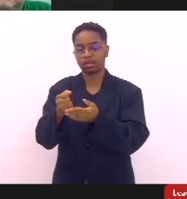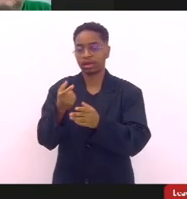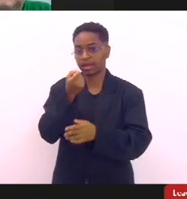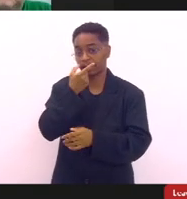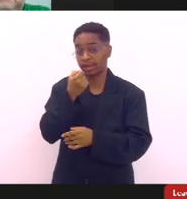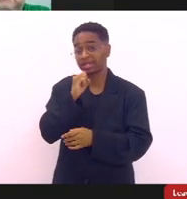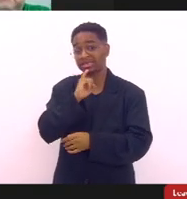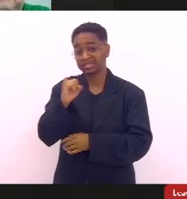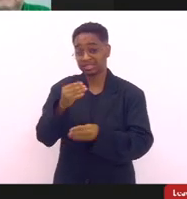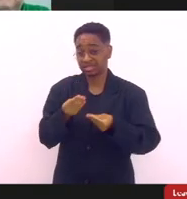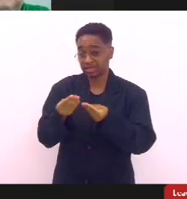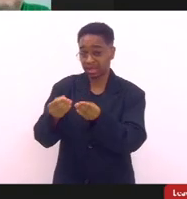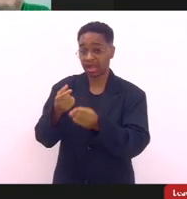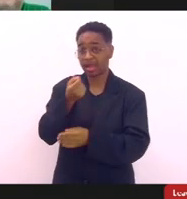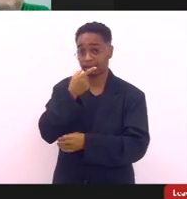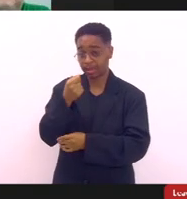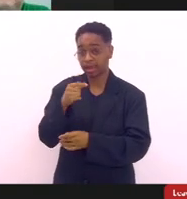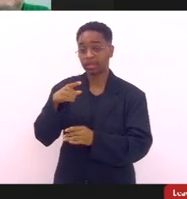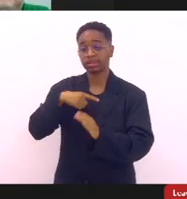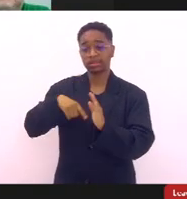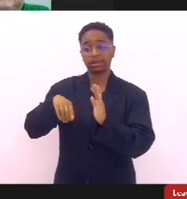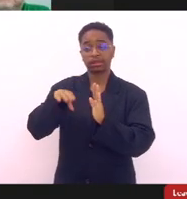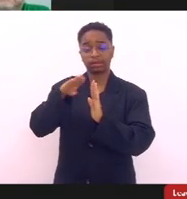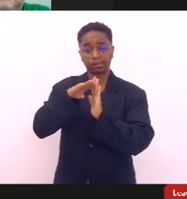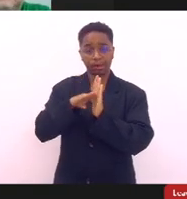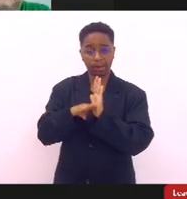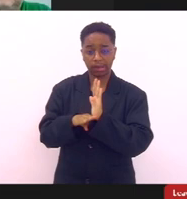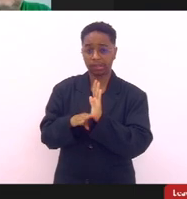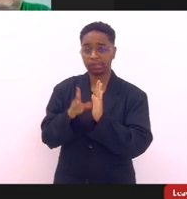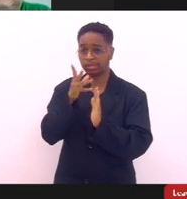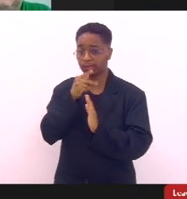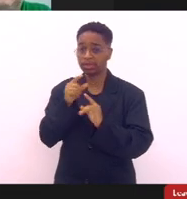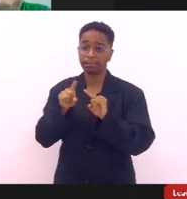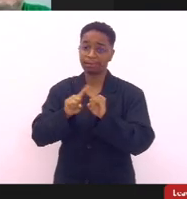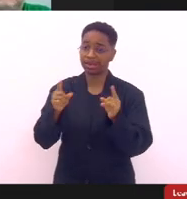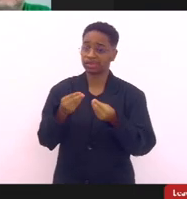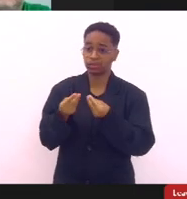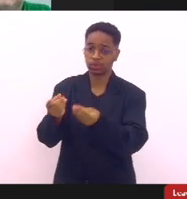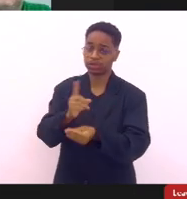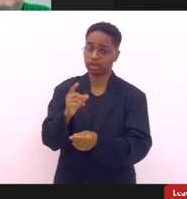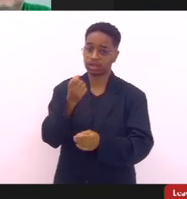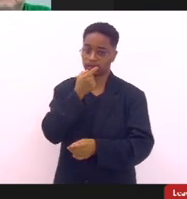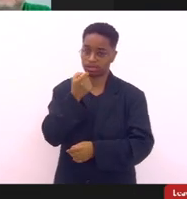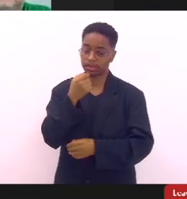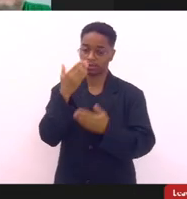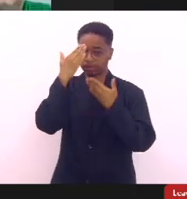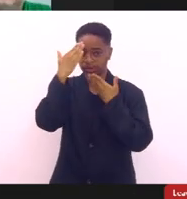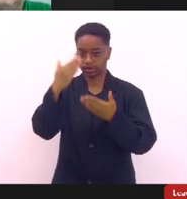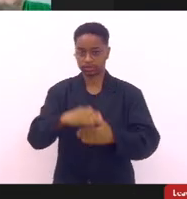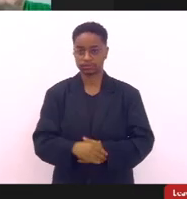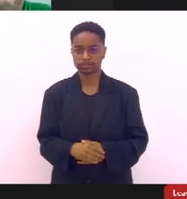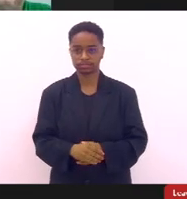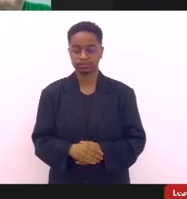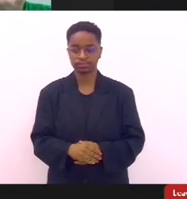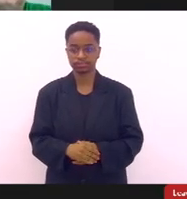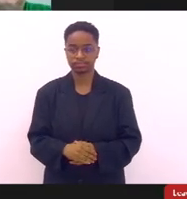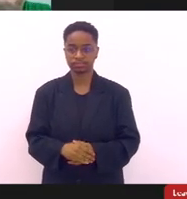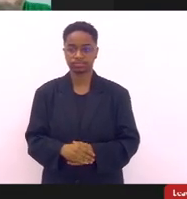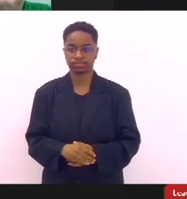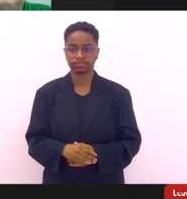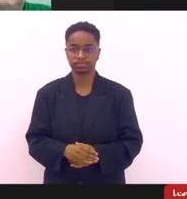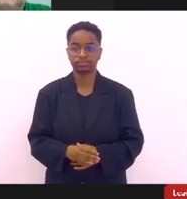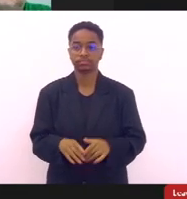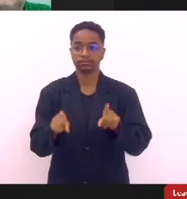uma burocracia e o remédio não chega ao prisioneiro. Muito obrigada. Obrigada, Ana.